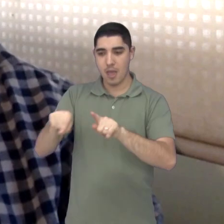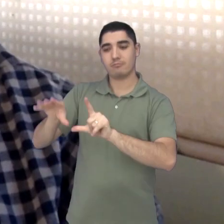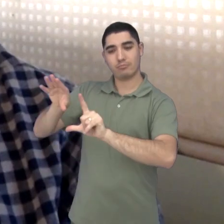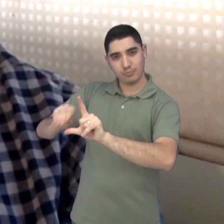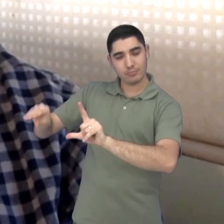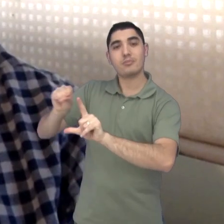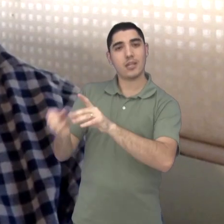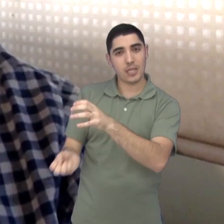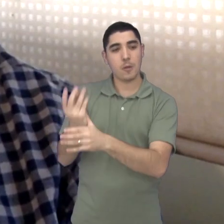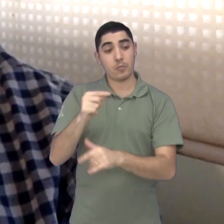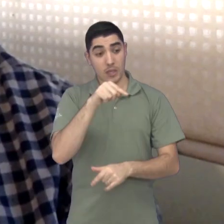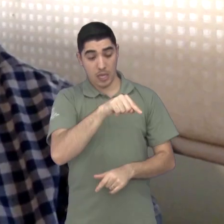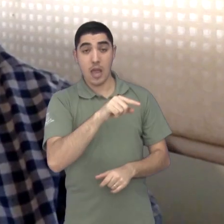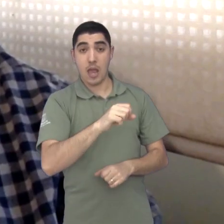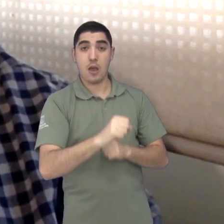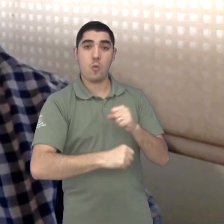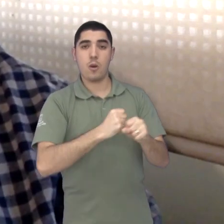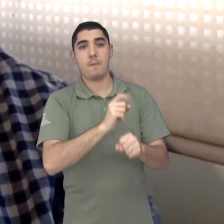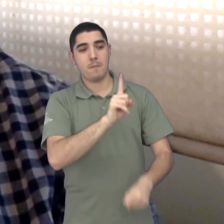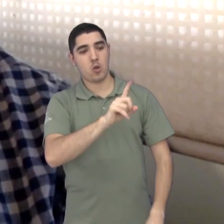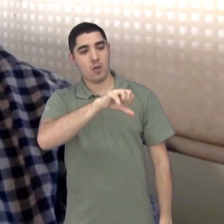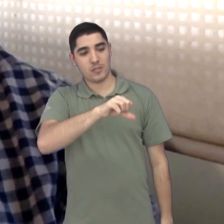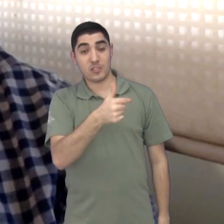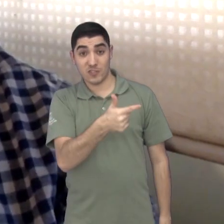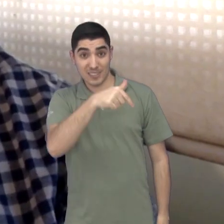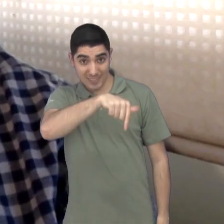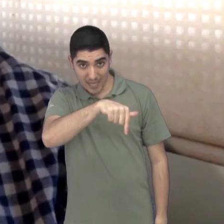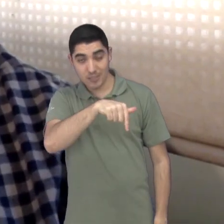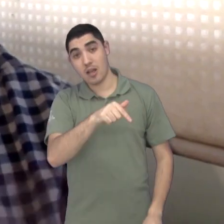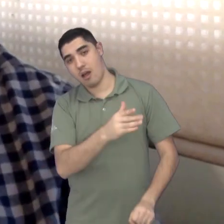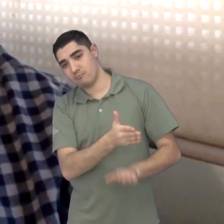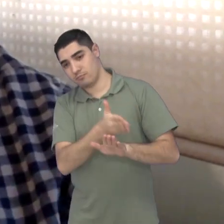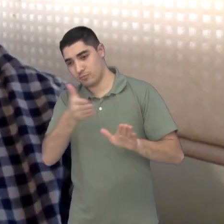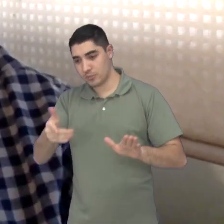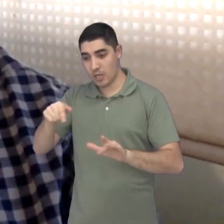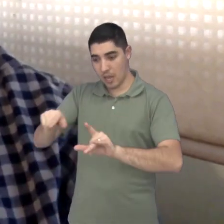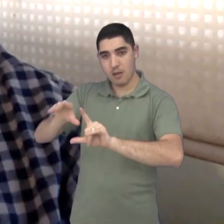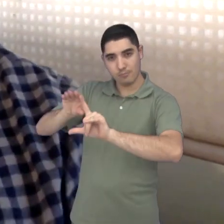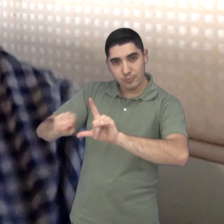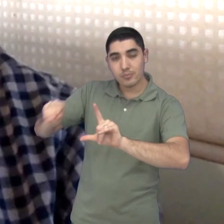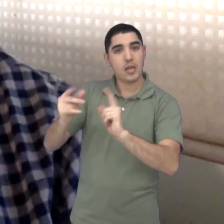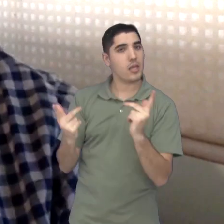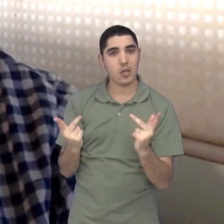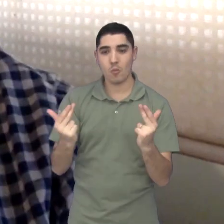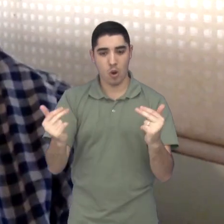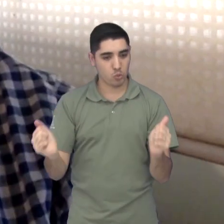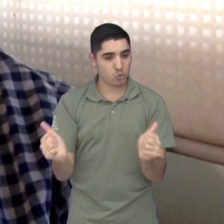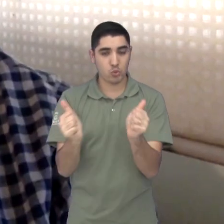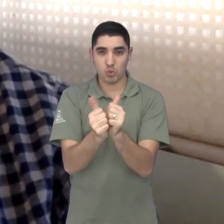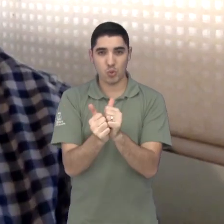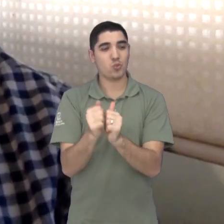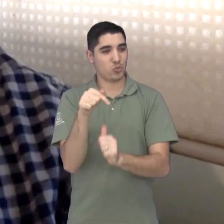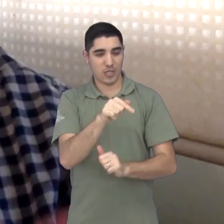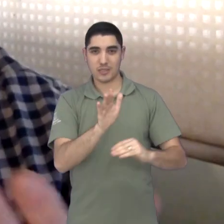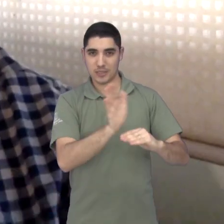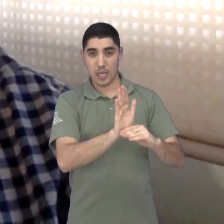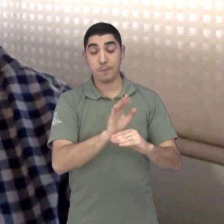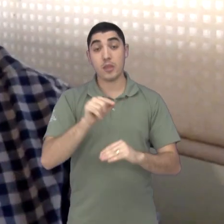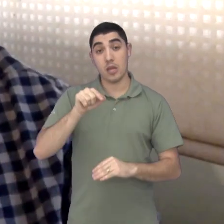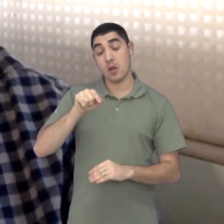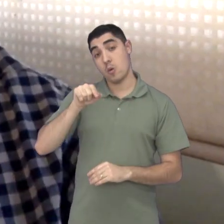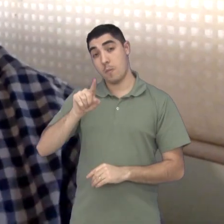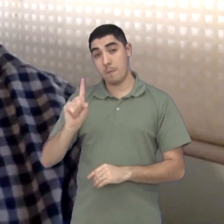foi inventado em 1927 e a dublagem veio e nasceu junto com o cinema falado. O primeiro